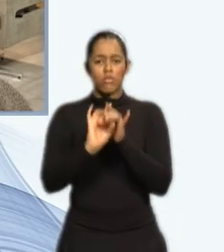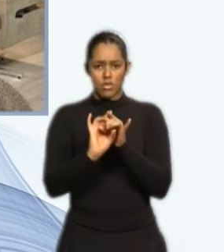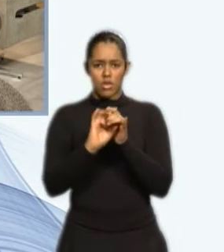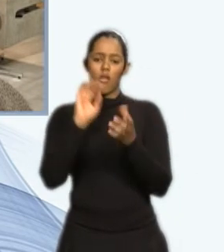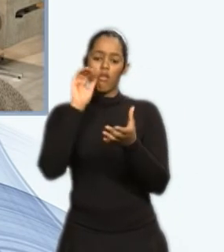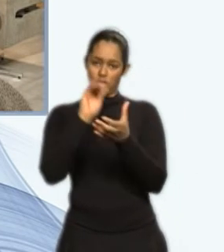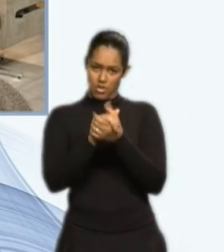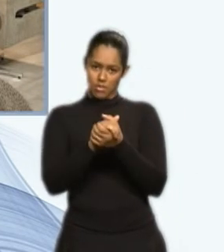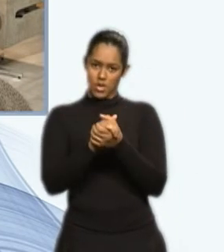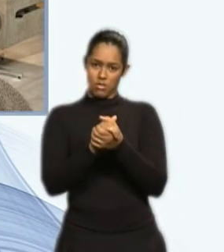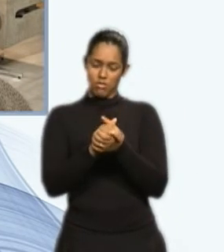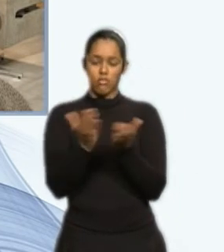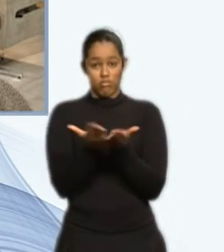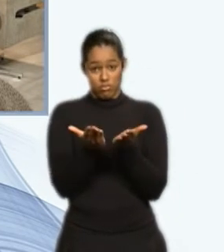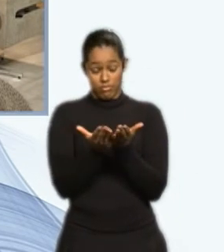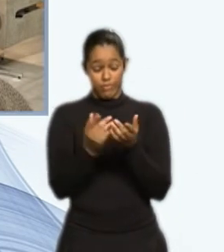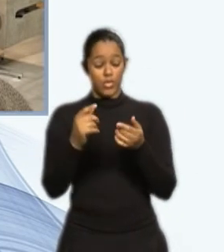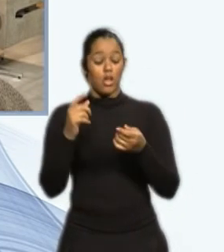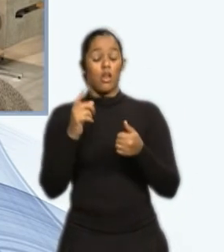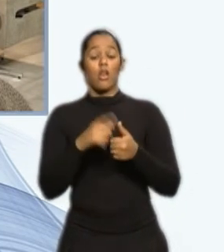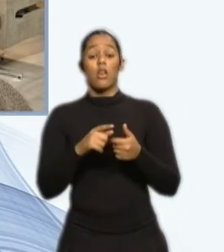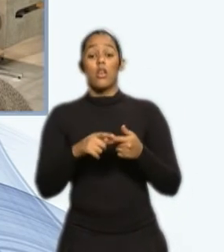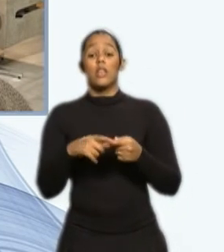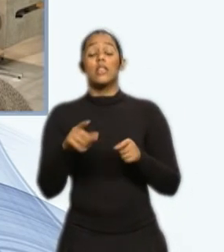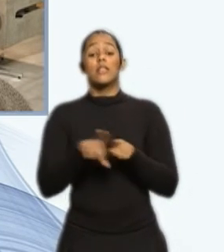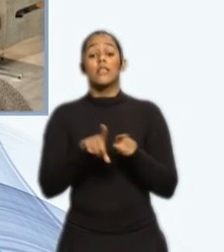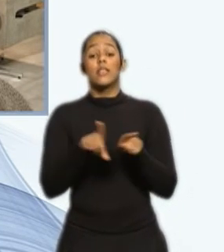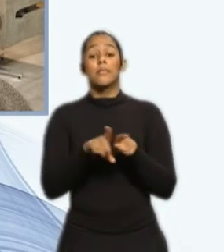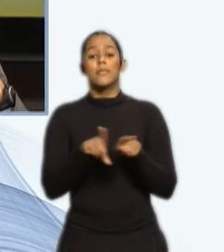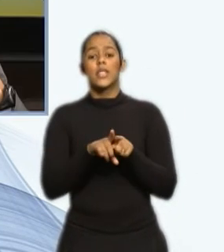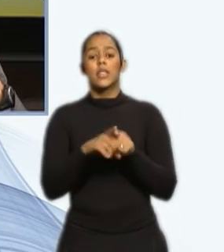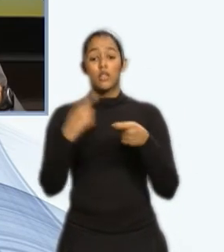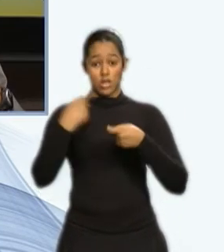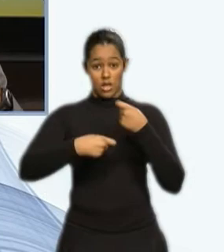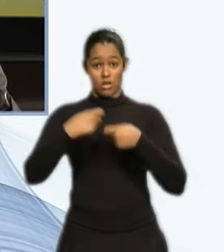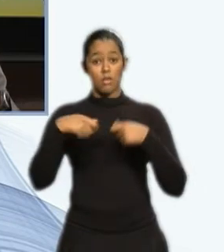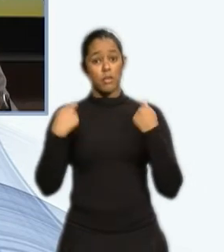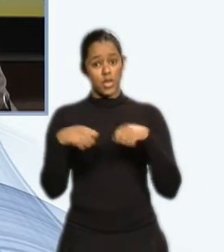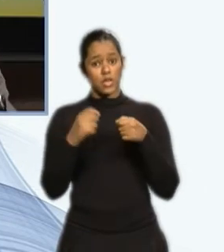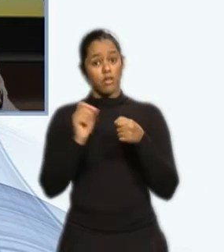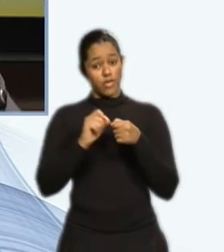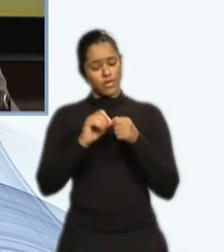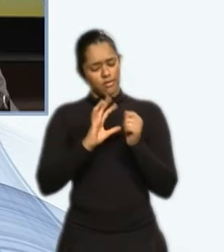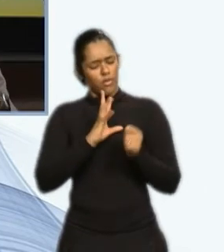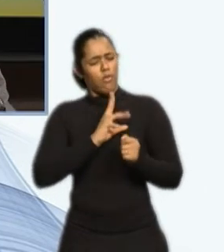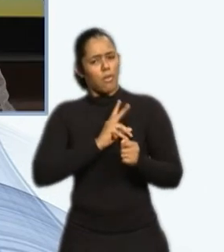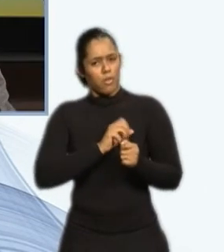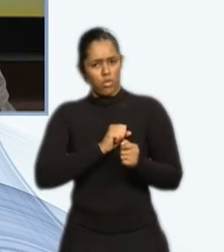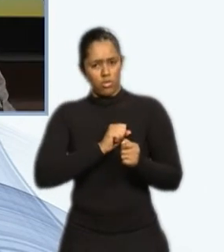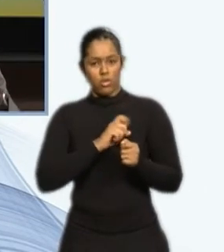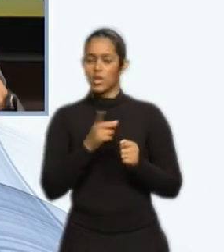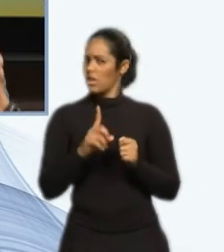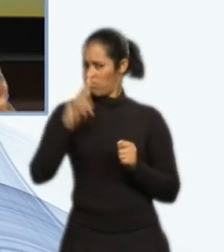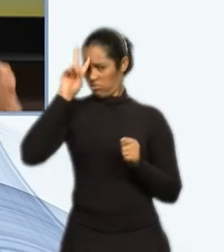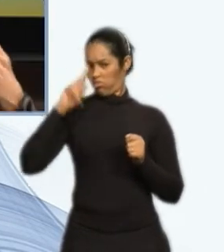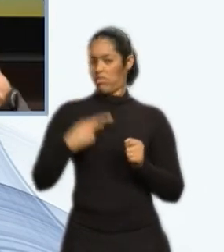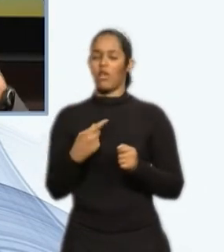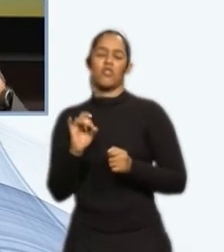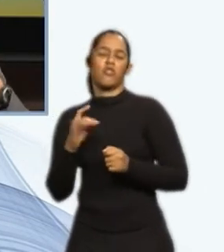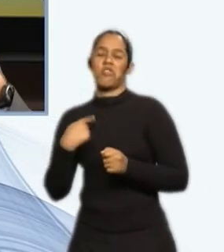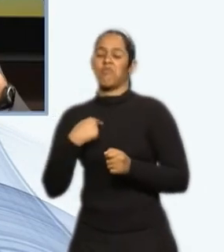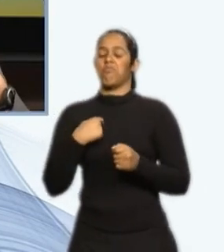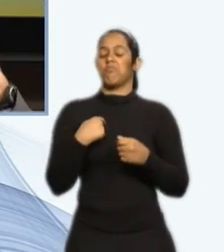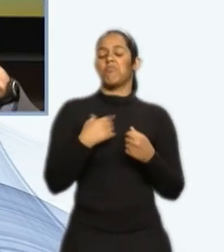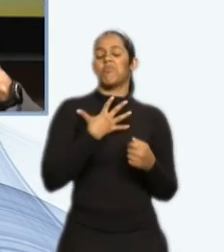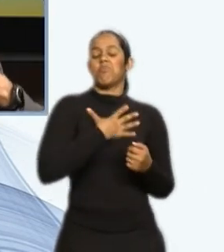casamento cristão. Em quinto lugar, esse sexo tem que ser praticado com amor, não com egoísmo, não é pensando em